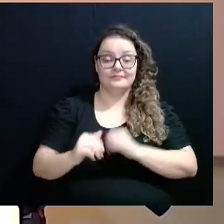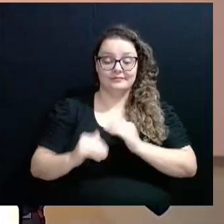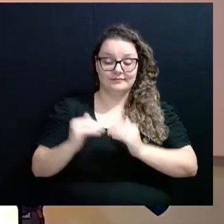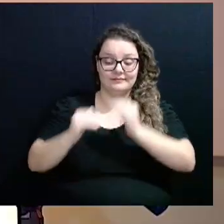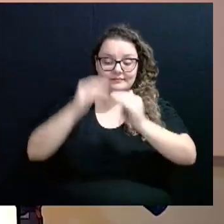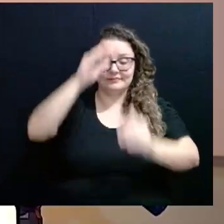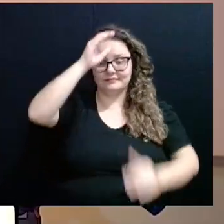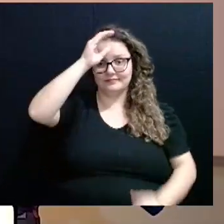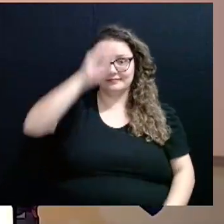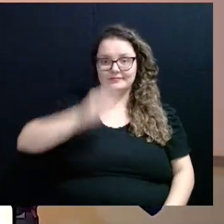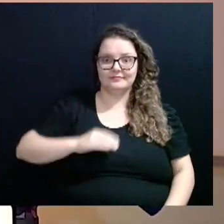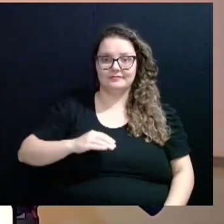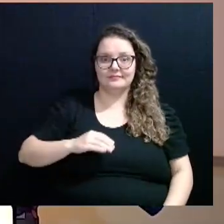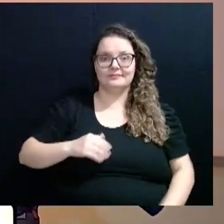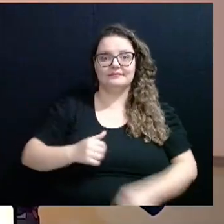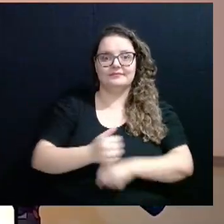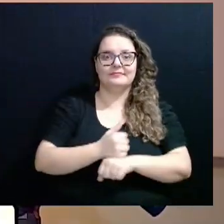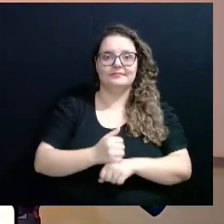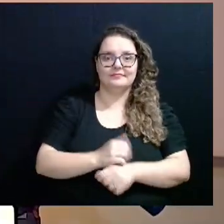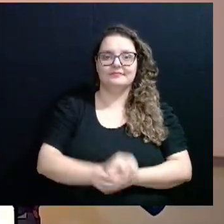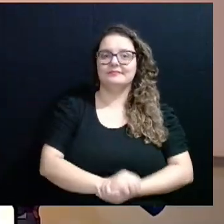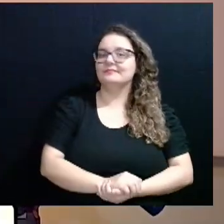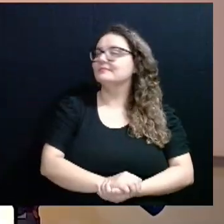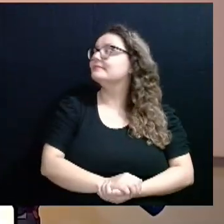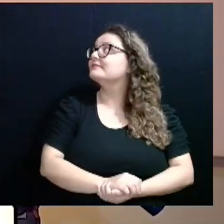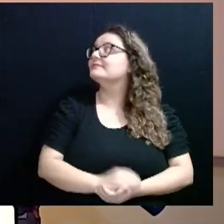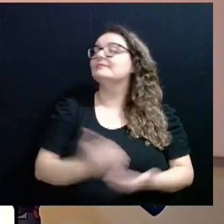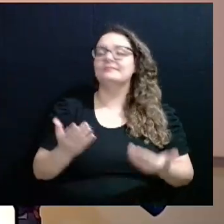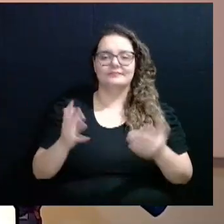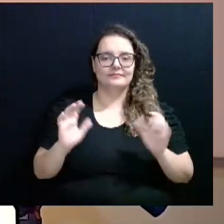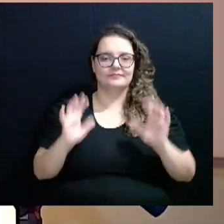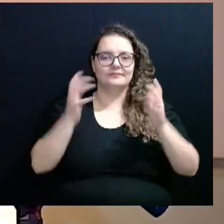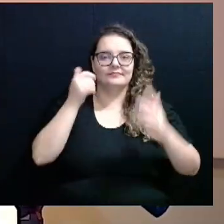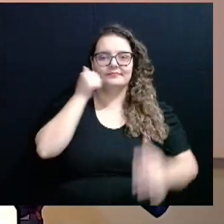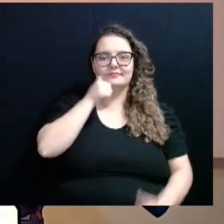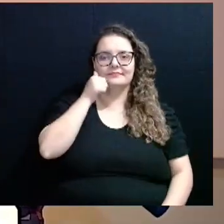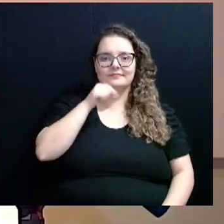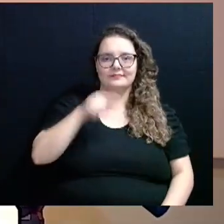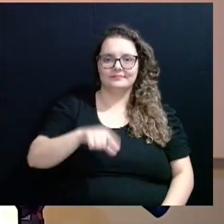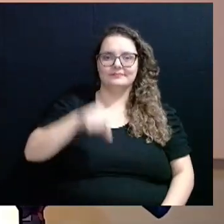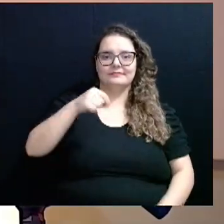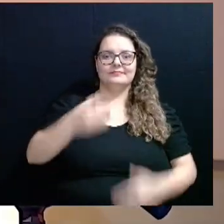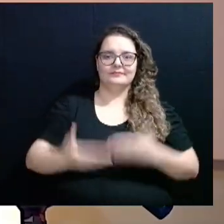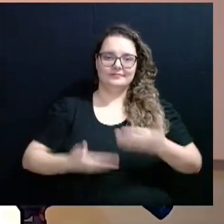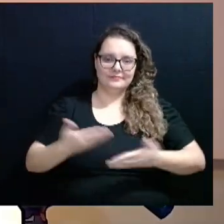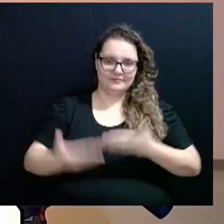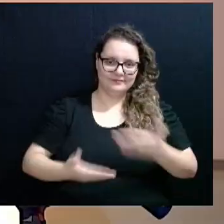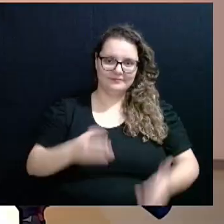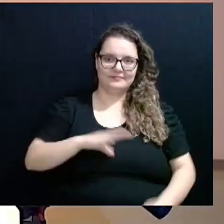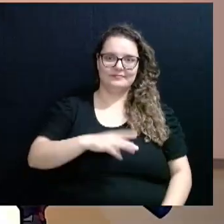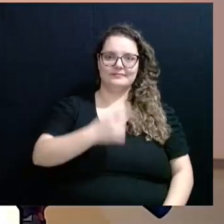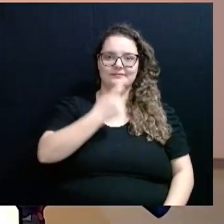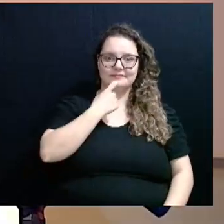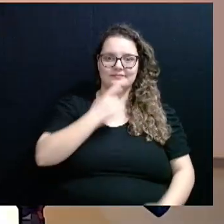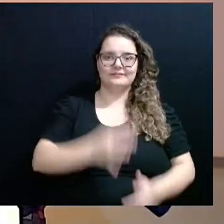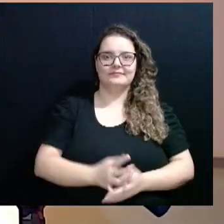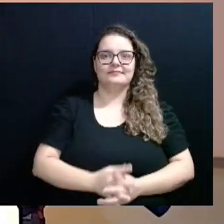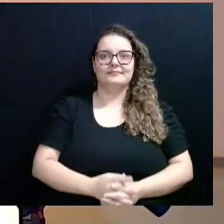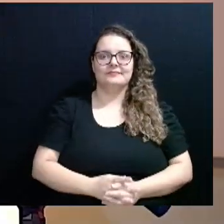educadora. Hoje celebramos a história de uma mulher que escolheu servir a cidade de Campinas.